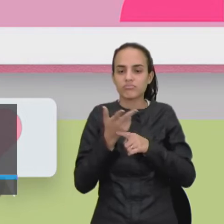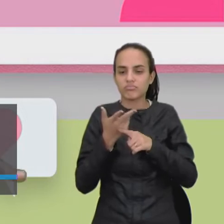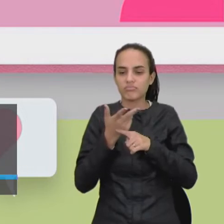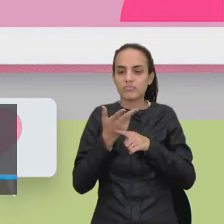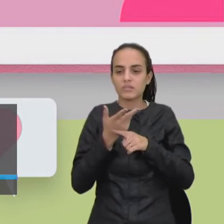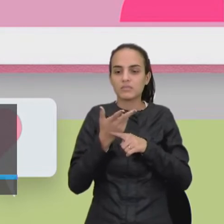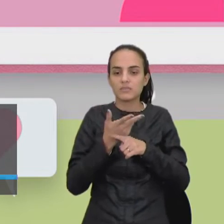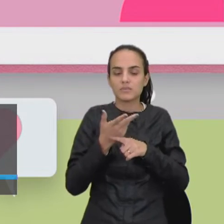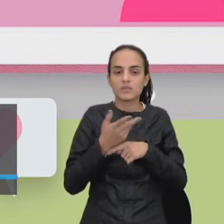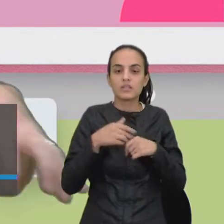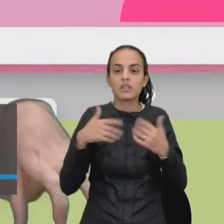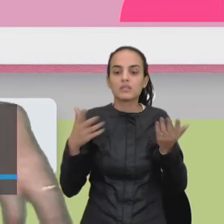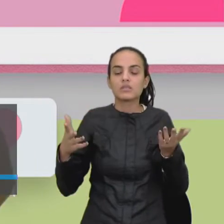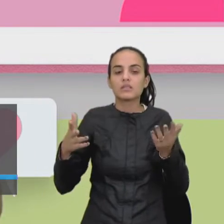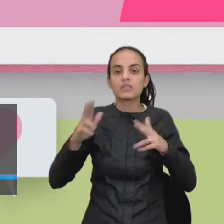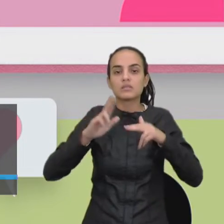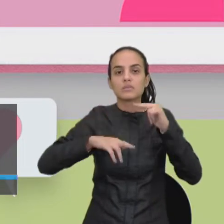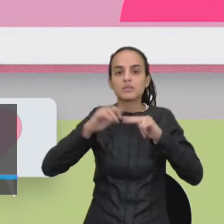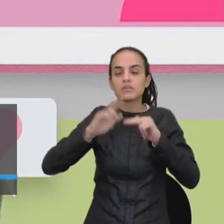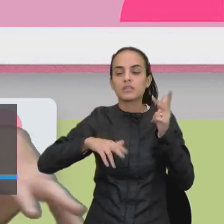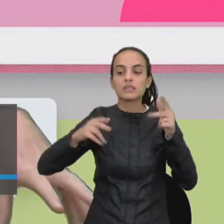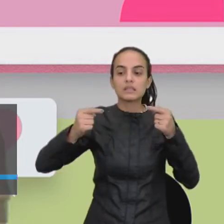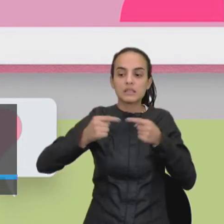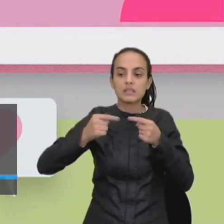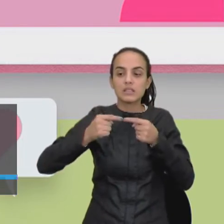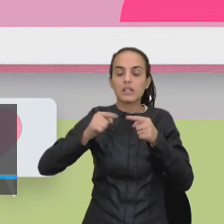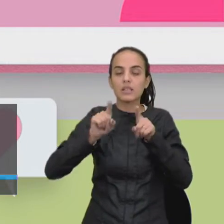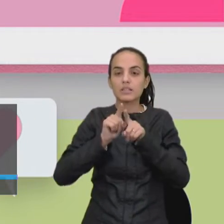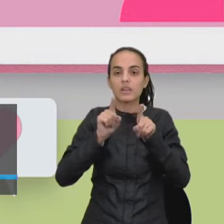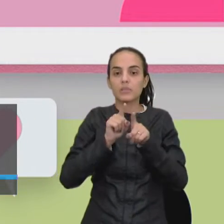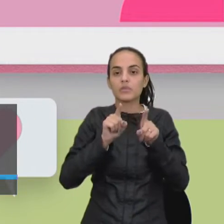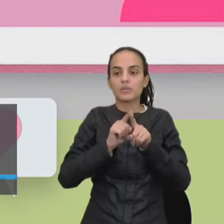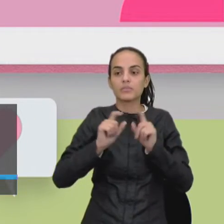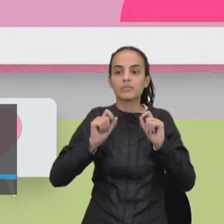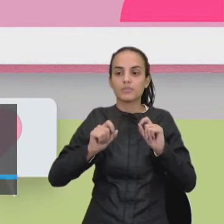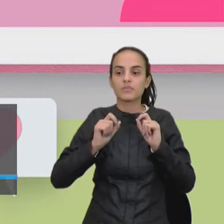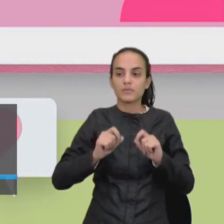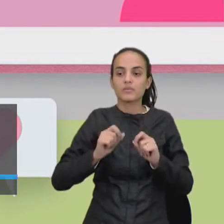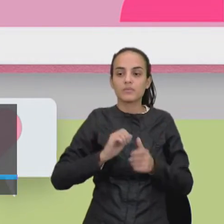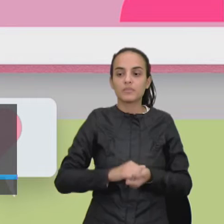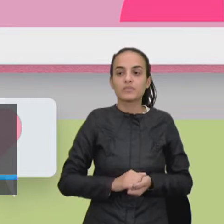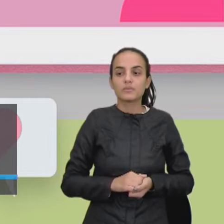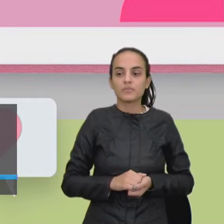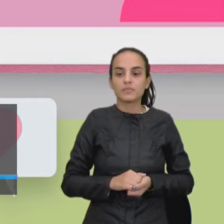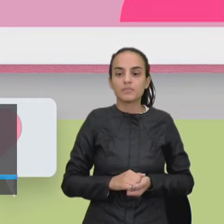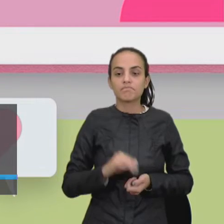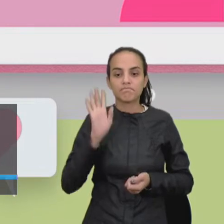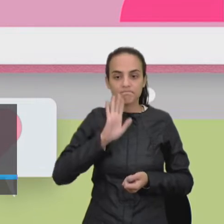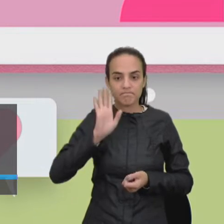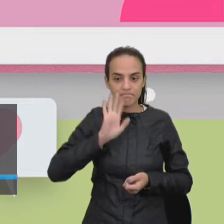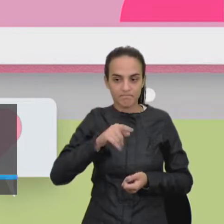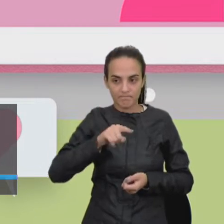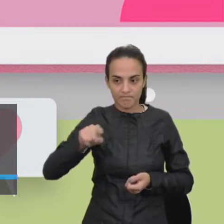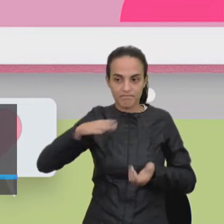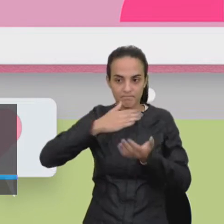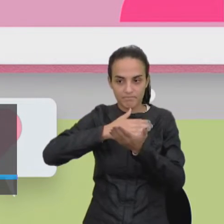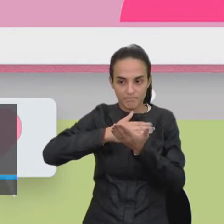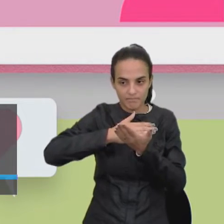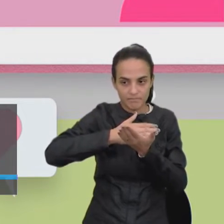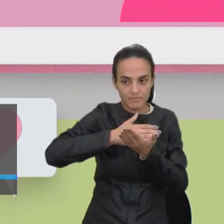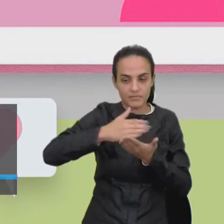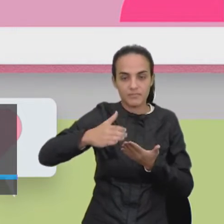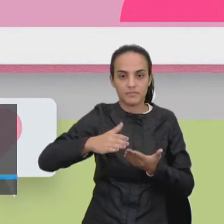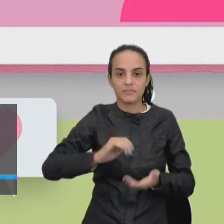engajamento? Que mercado é esse que está envolvendo esse nicho aí dentro da social advertising, né? Então é legal vocês começarem a